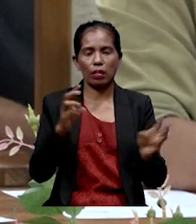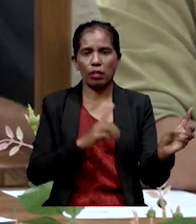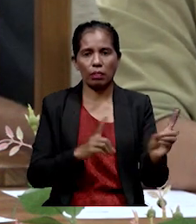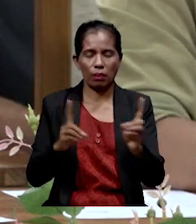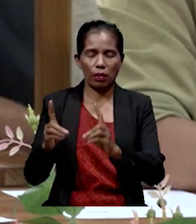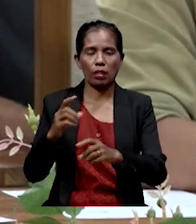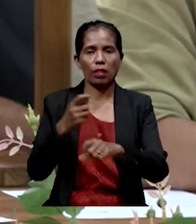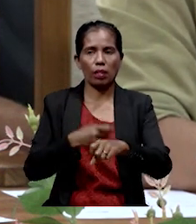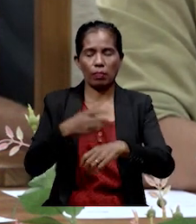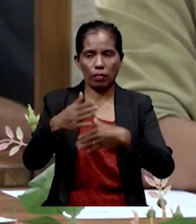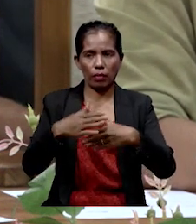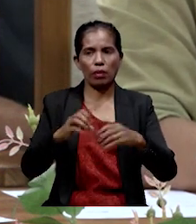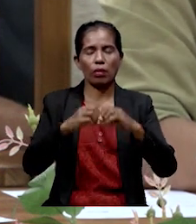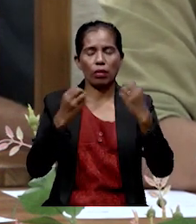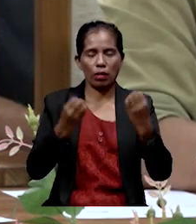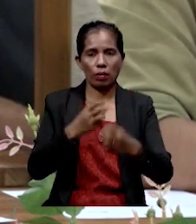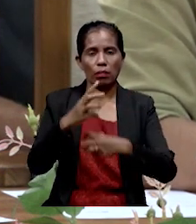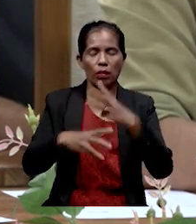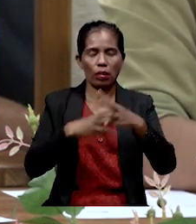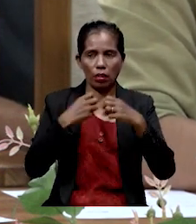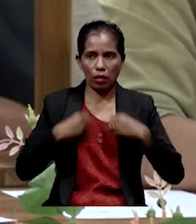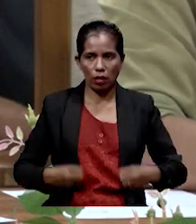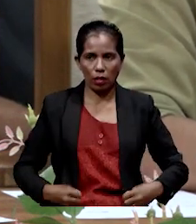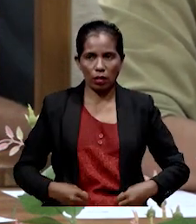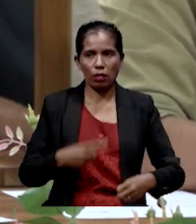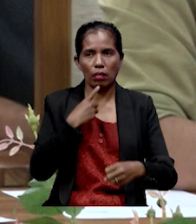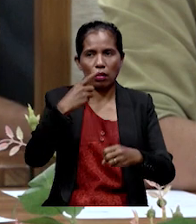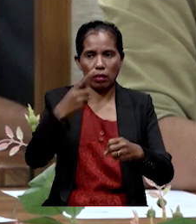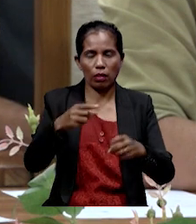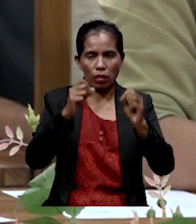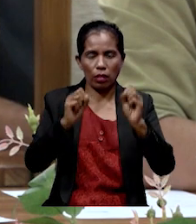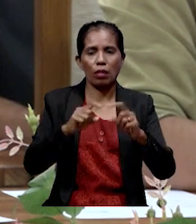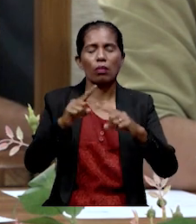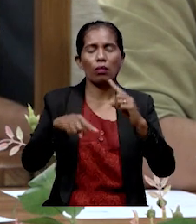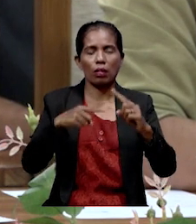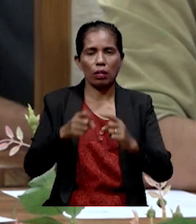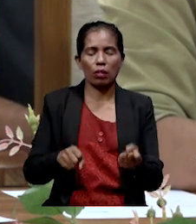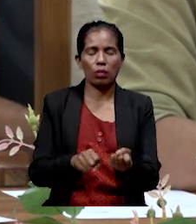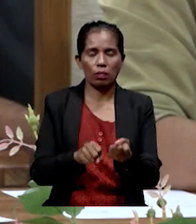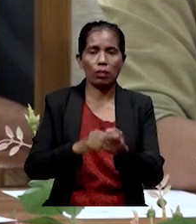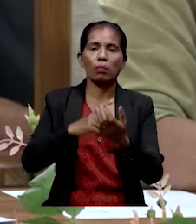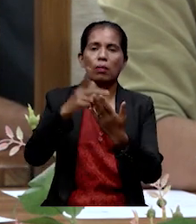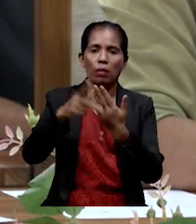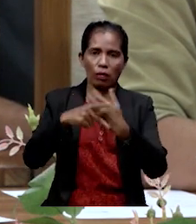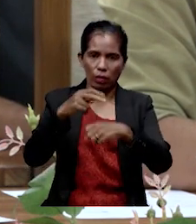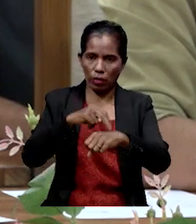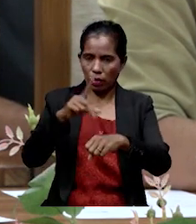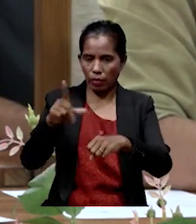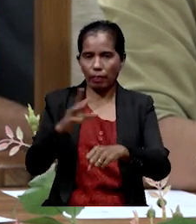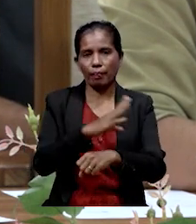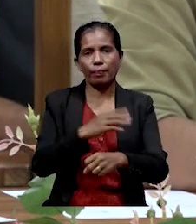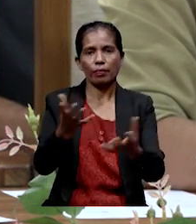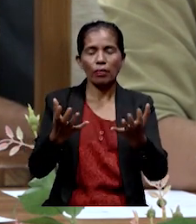nemar Organisasaun Mundial Saudi komprometido atu kontinuo ba apoio ba programa nasional atu